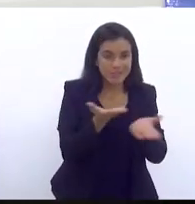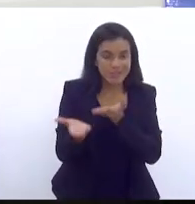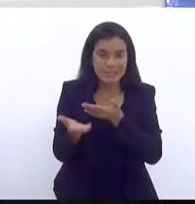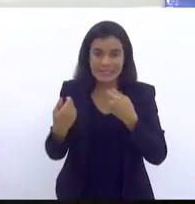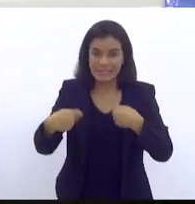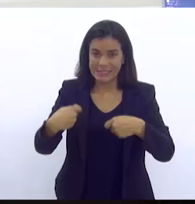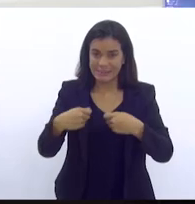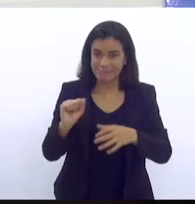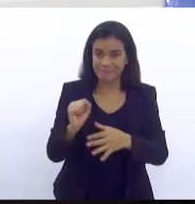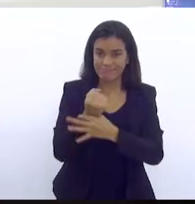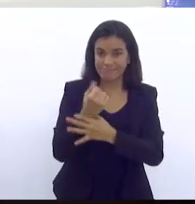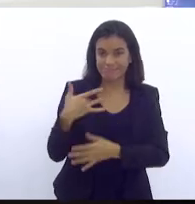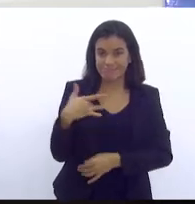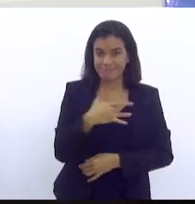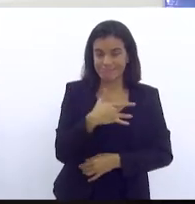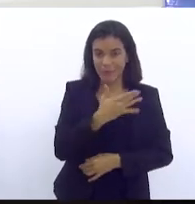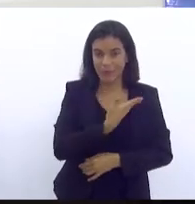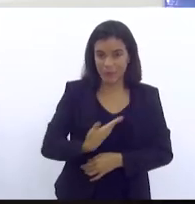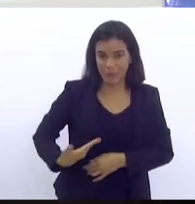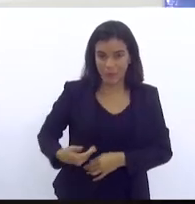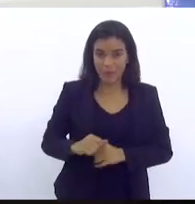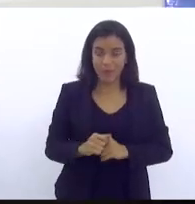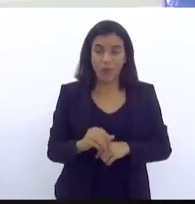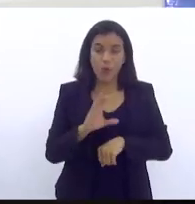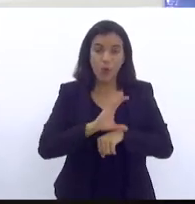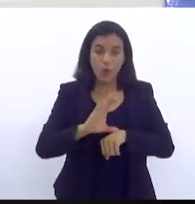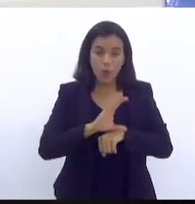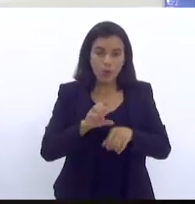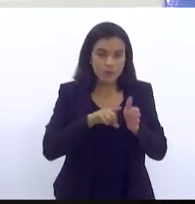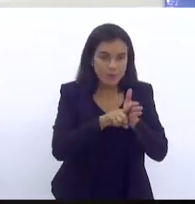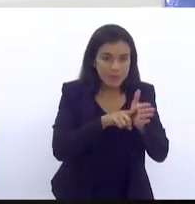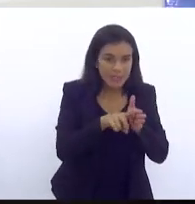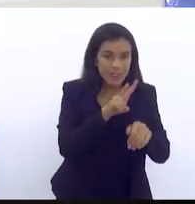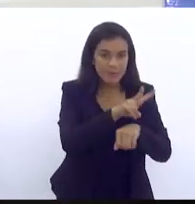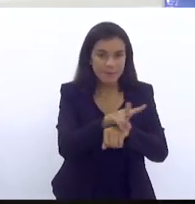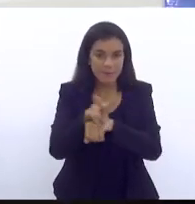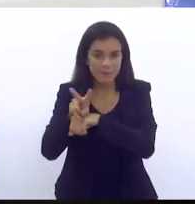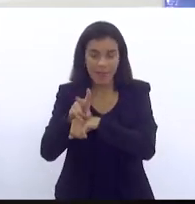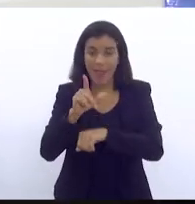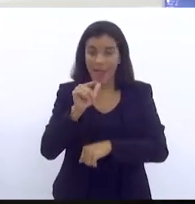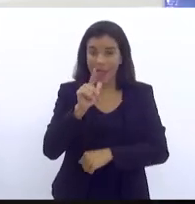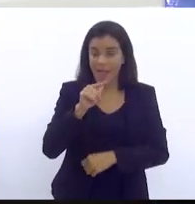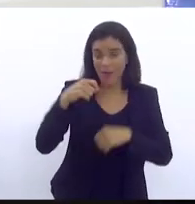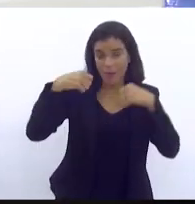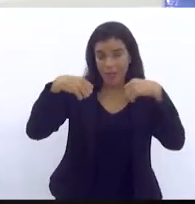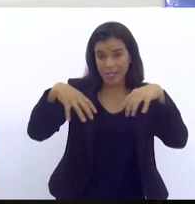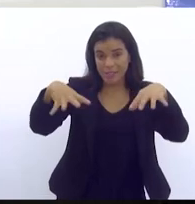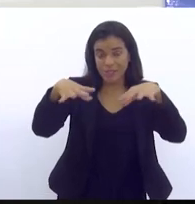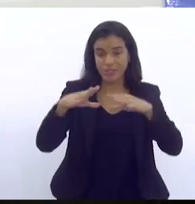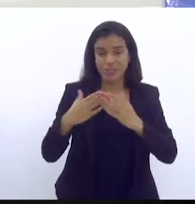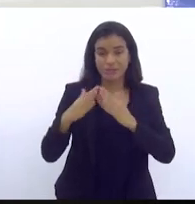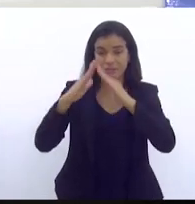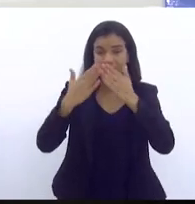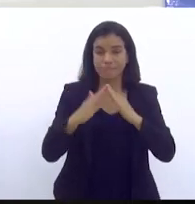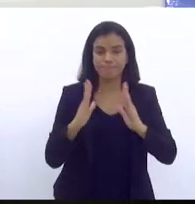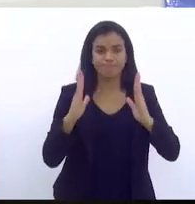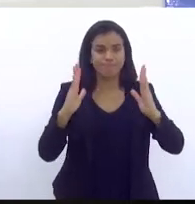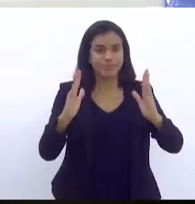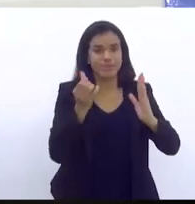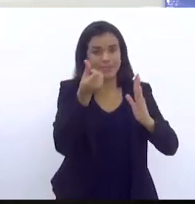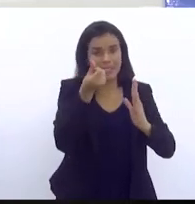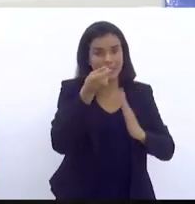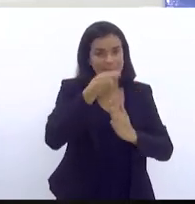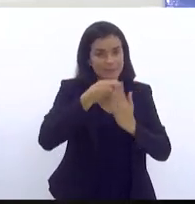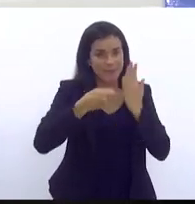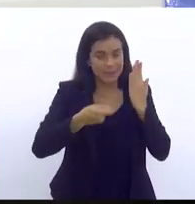saúde pública o curso pesquisando e monitorando a justiça hídrica e energética nas favelas durou se meses eh